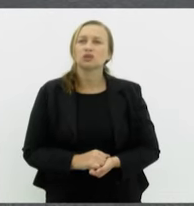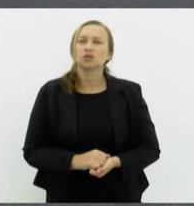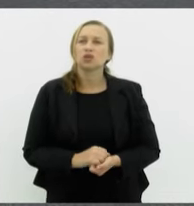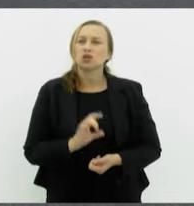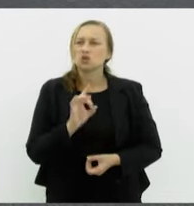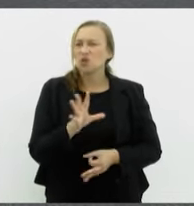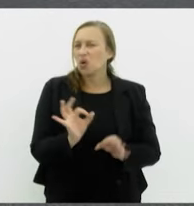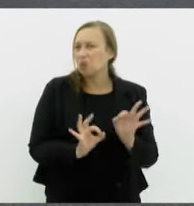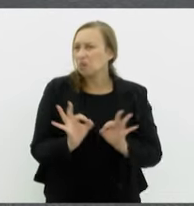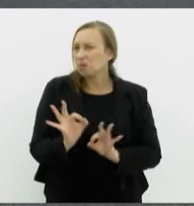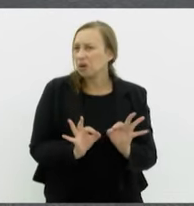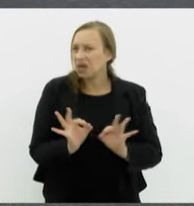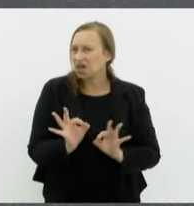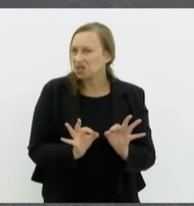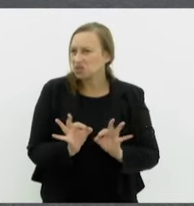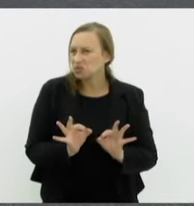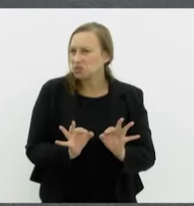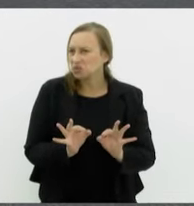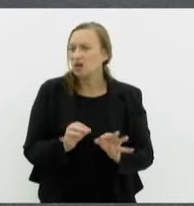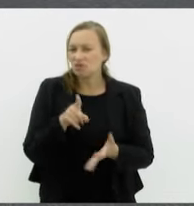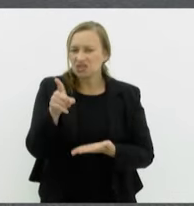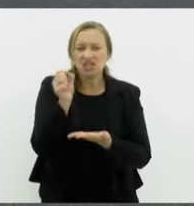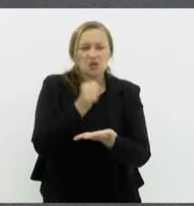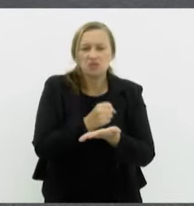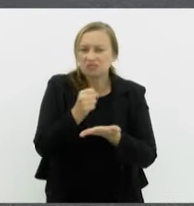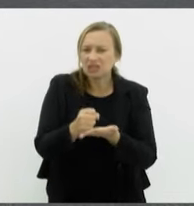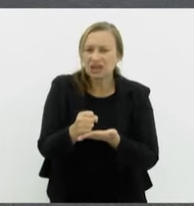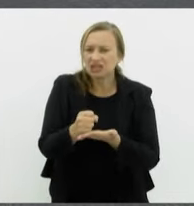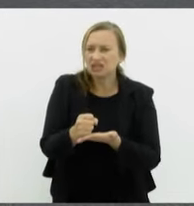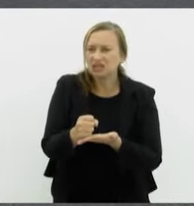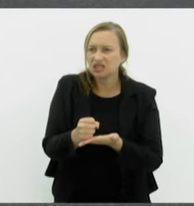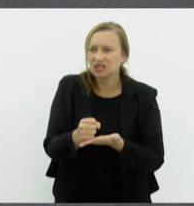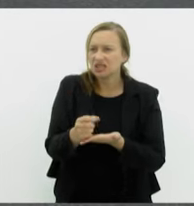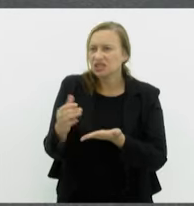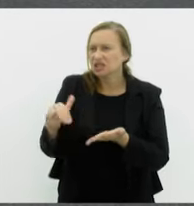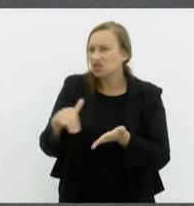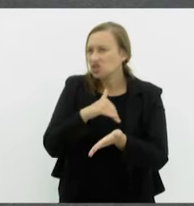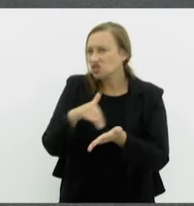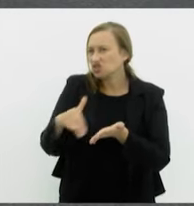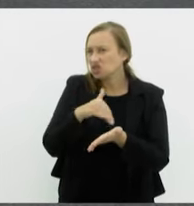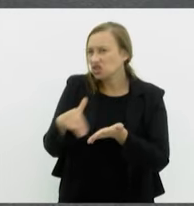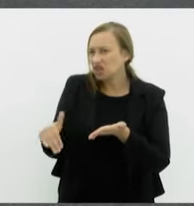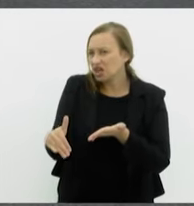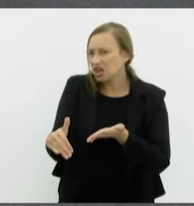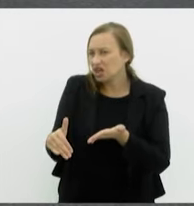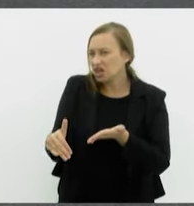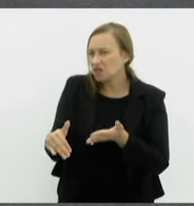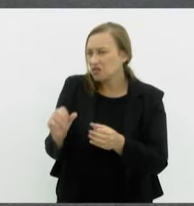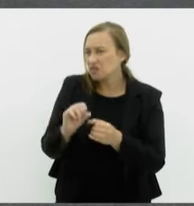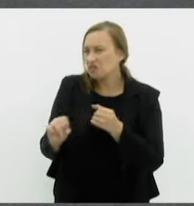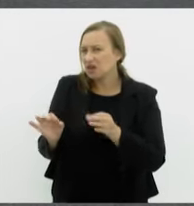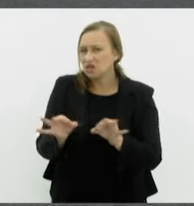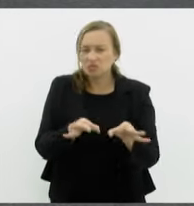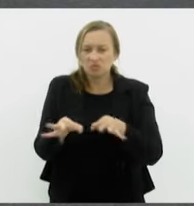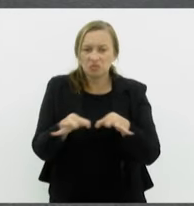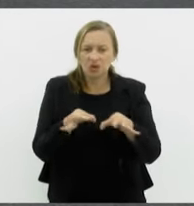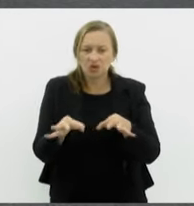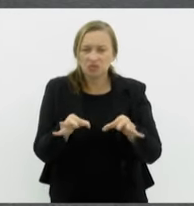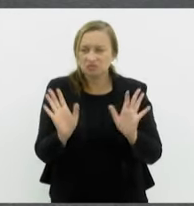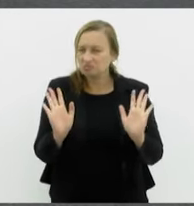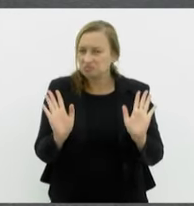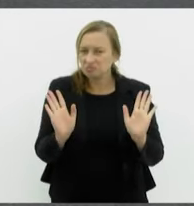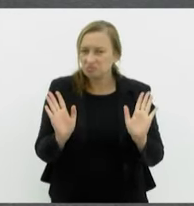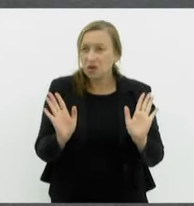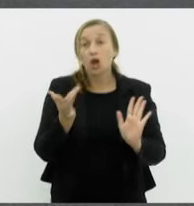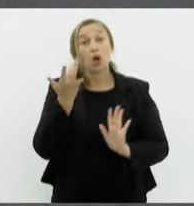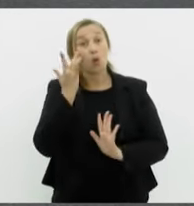plano de mitigação, porque você contrata para um escritório de consultoria, faz um plano de mitigação. Eu